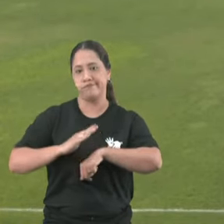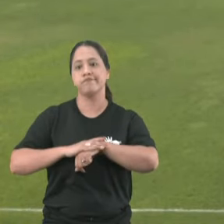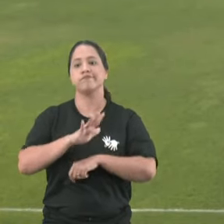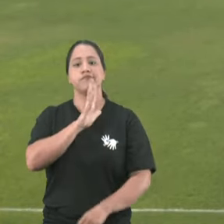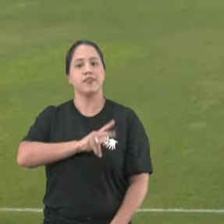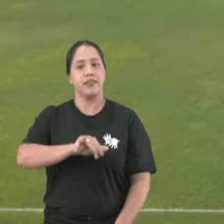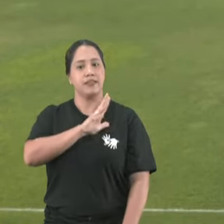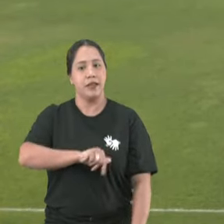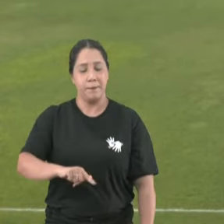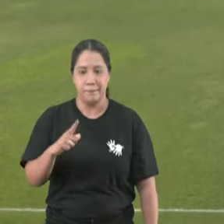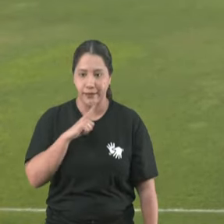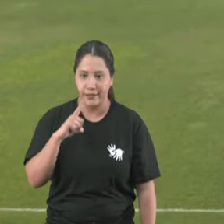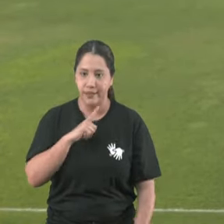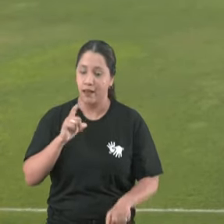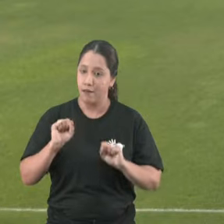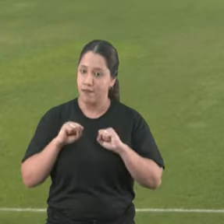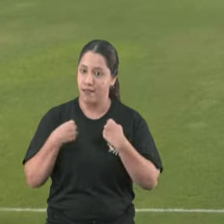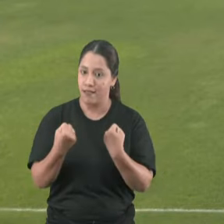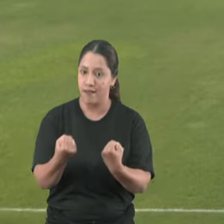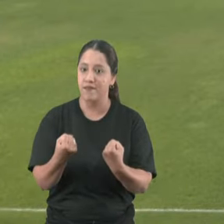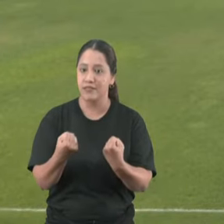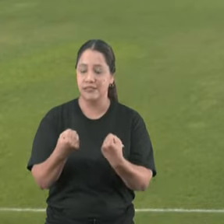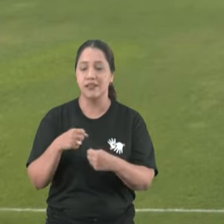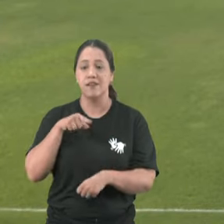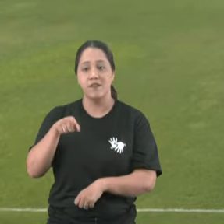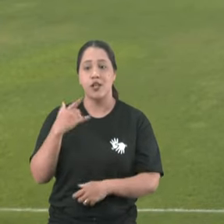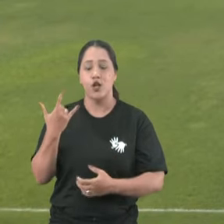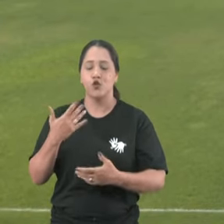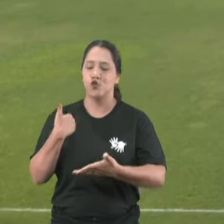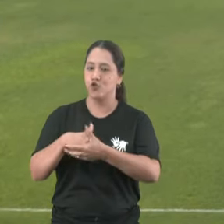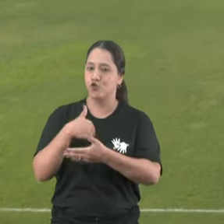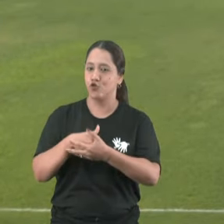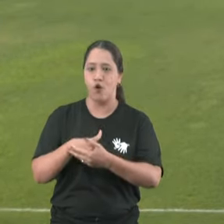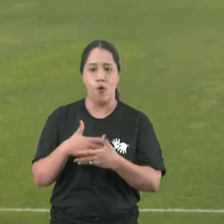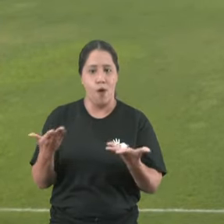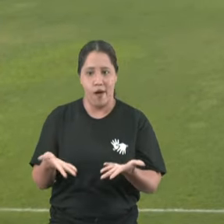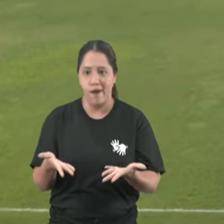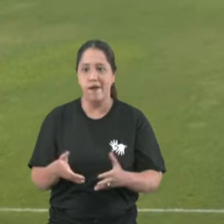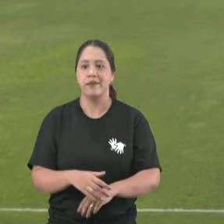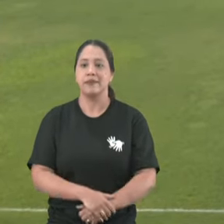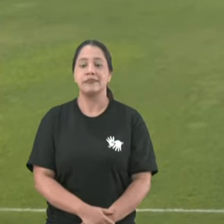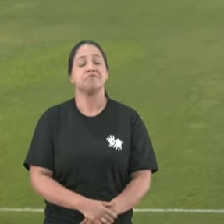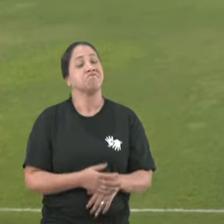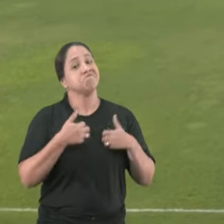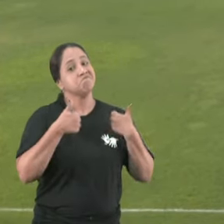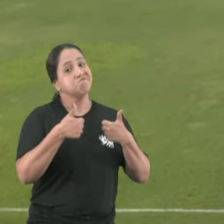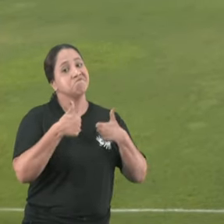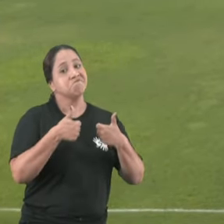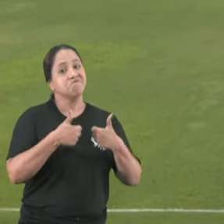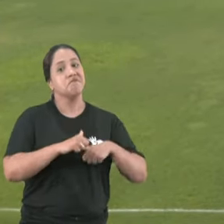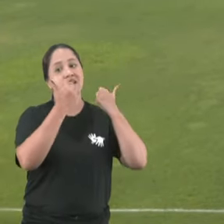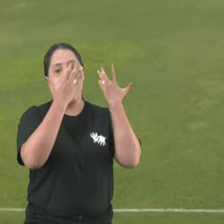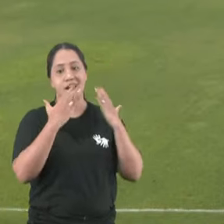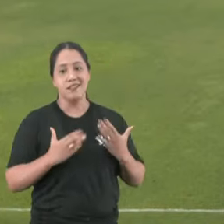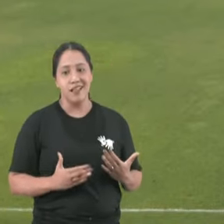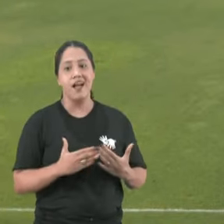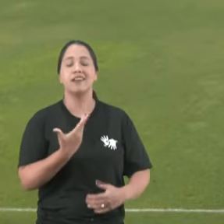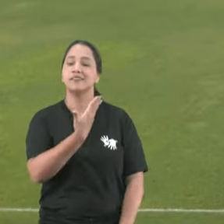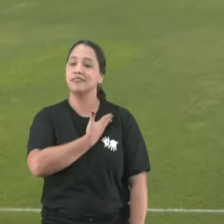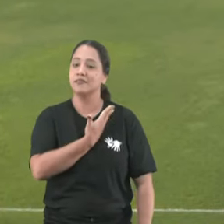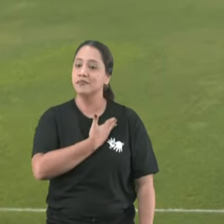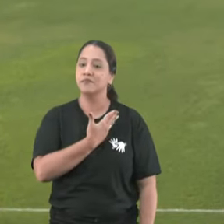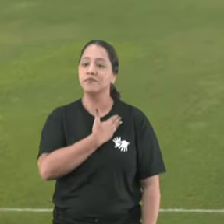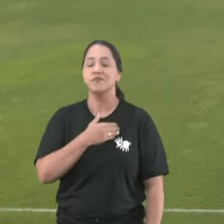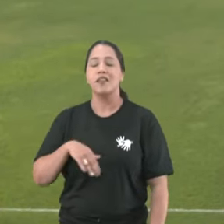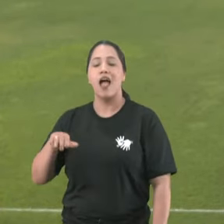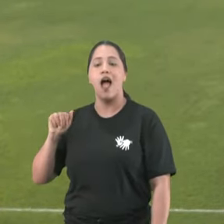CRB viveu defensivamente nesse jogo até agora, Henrique. Muito bem, está aí a análise do nosso querido